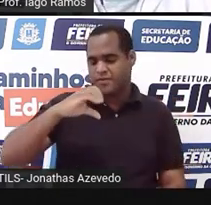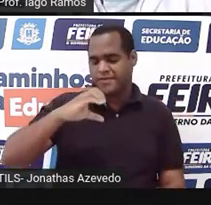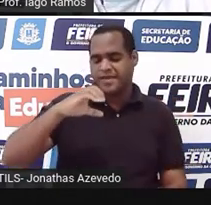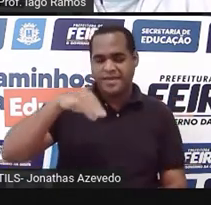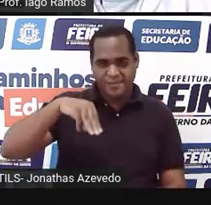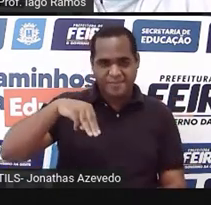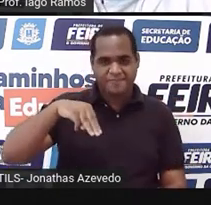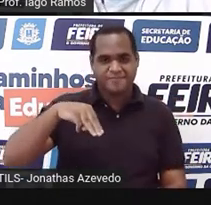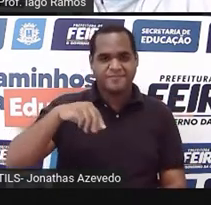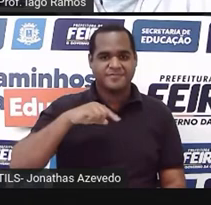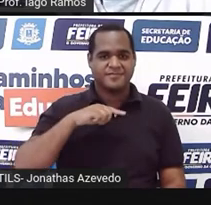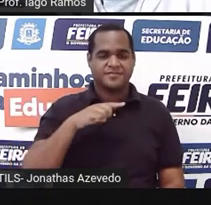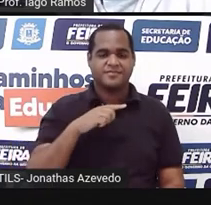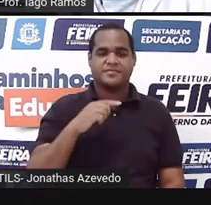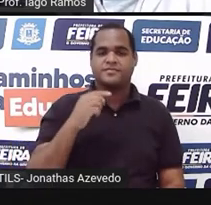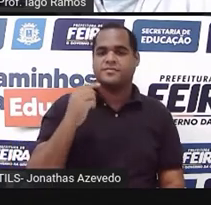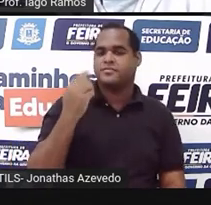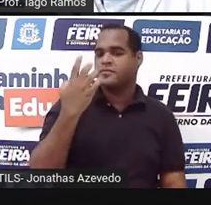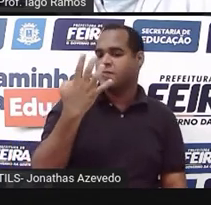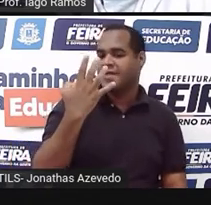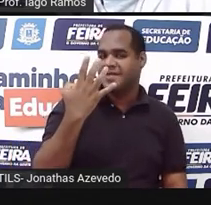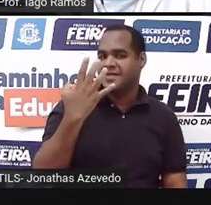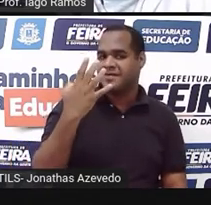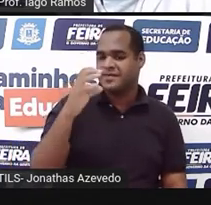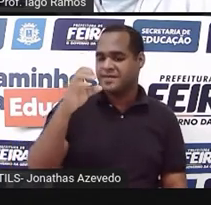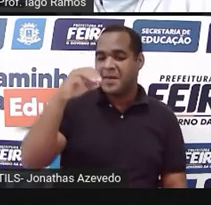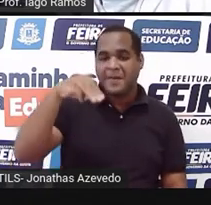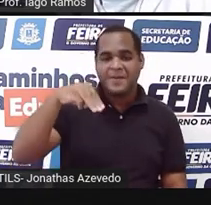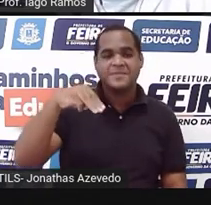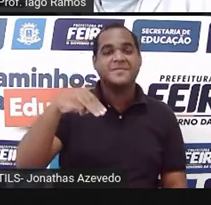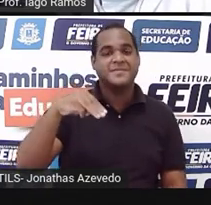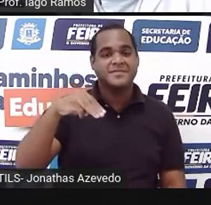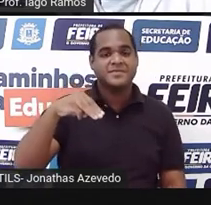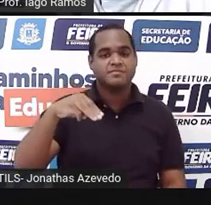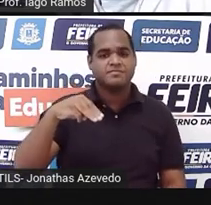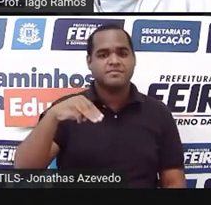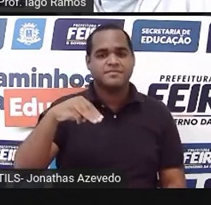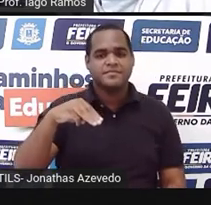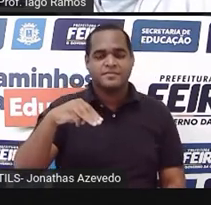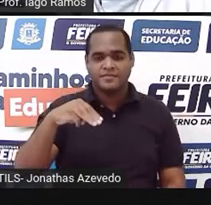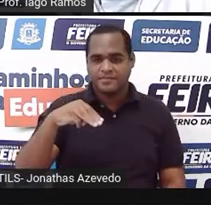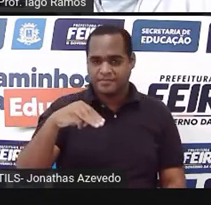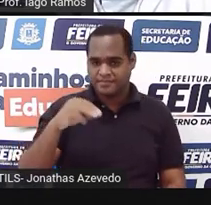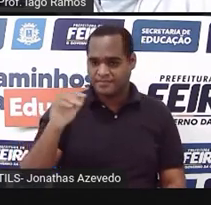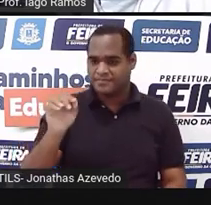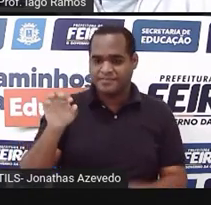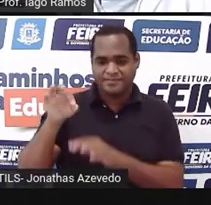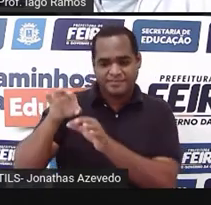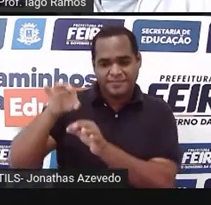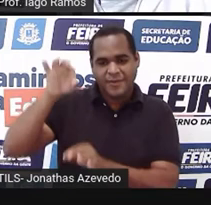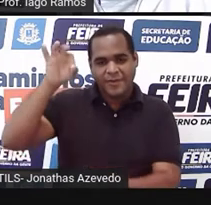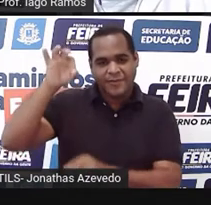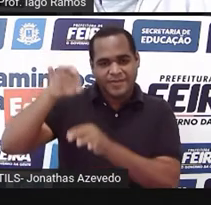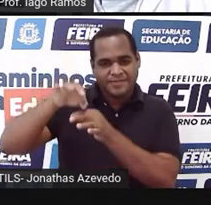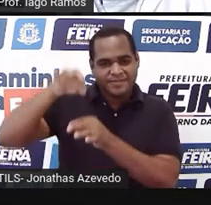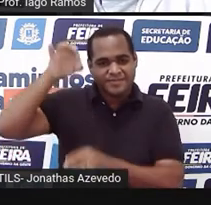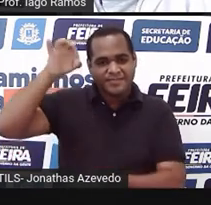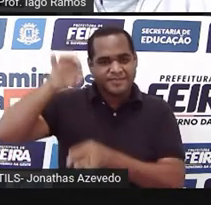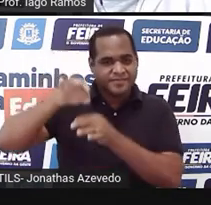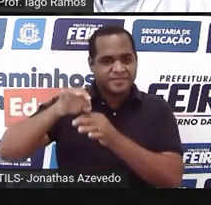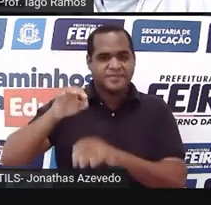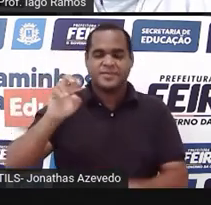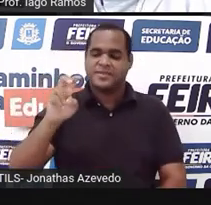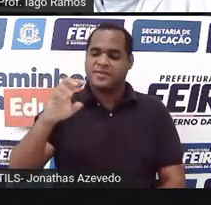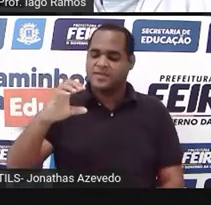novos centímetros tem esse cumprimento aqui em cima de 4cm e isso aqui é uma altura é a